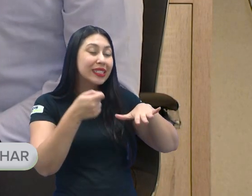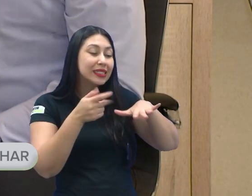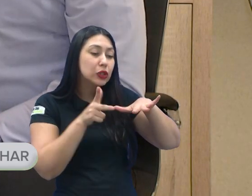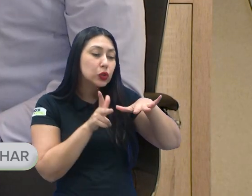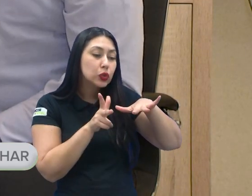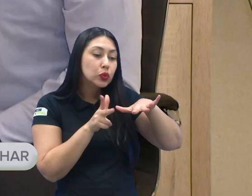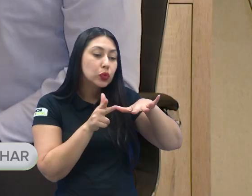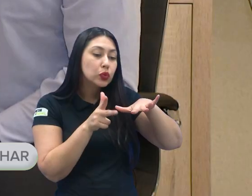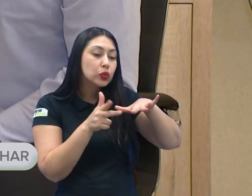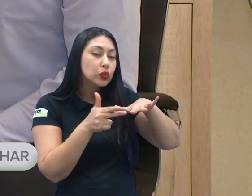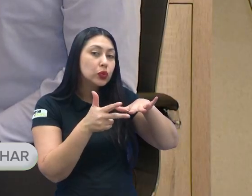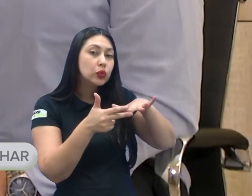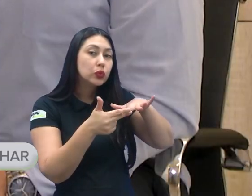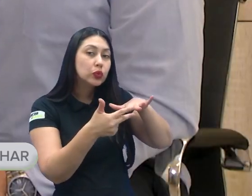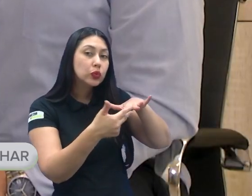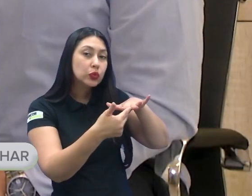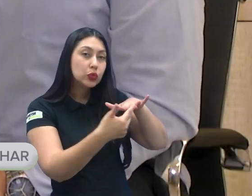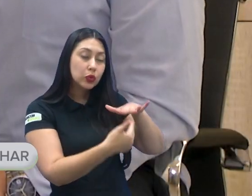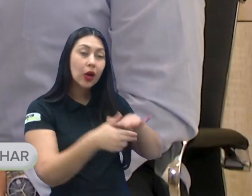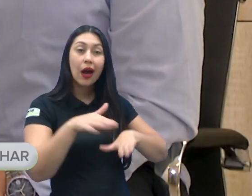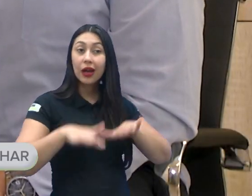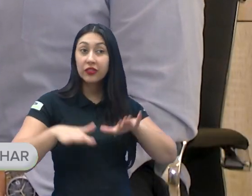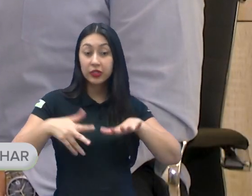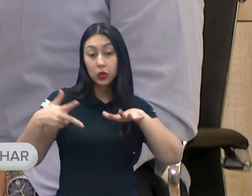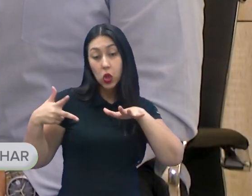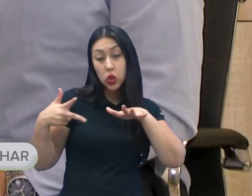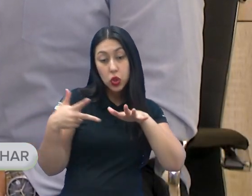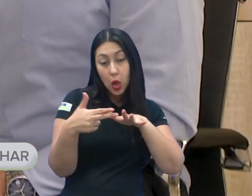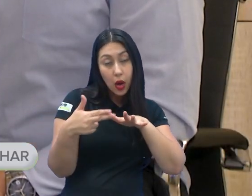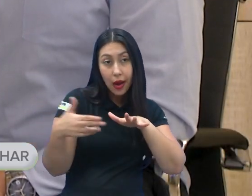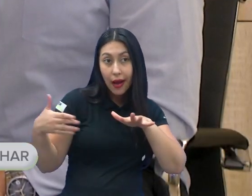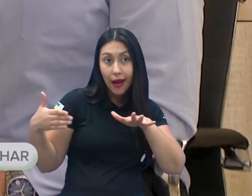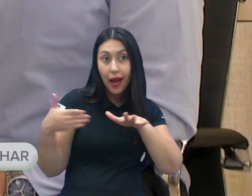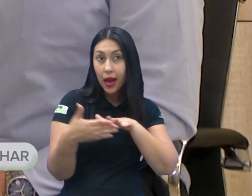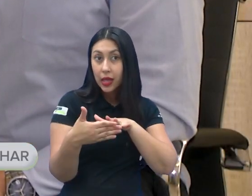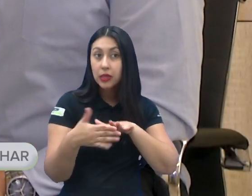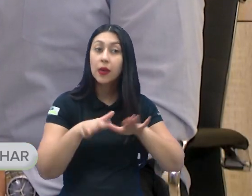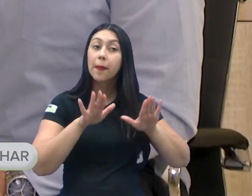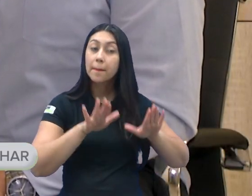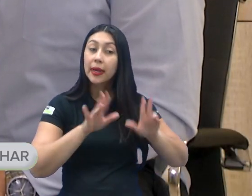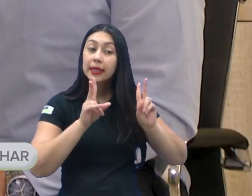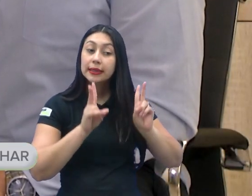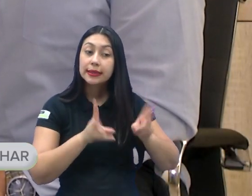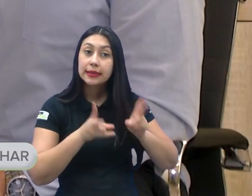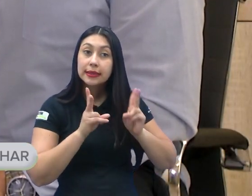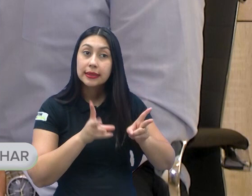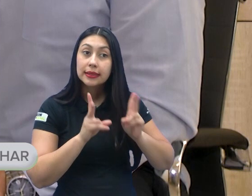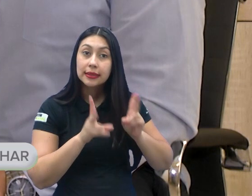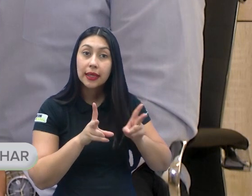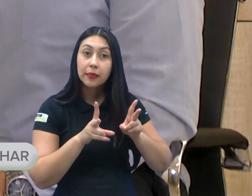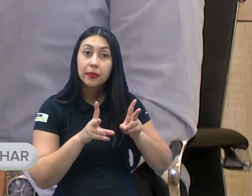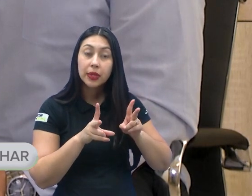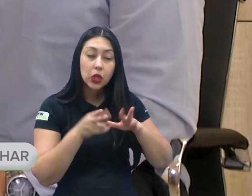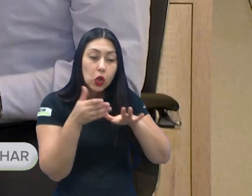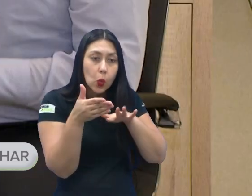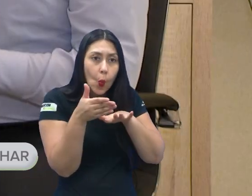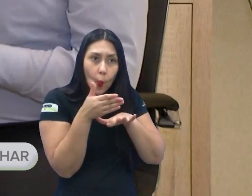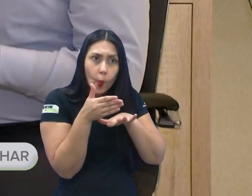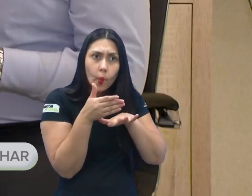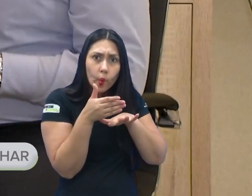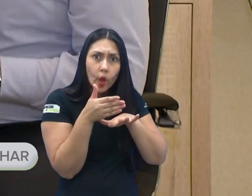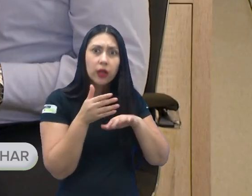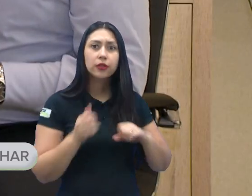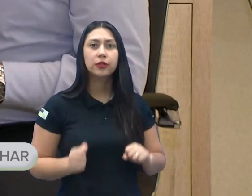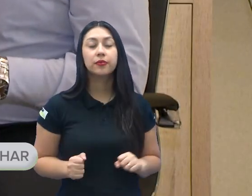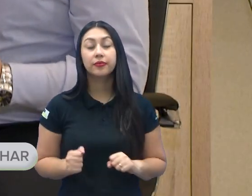arredondado, outros pacientes o corte mais quadradinho, mas sempre bem curto, bem curtinho as unhas. Um